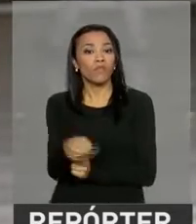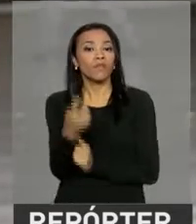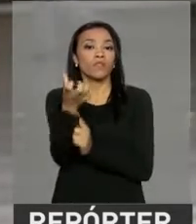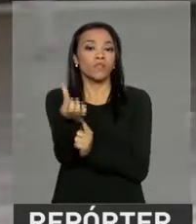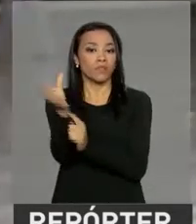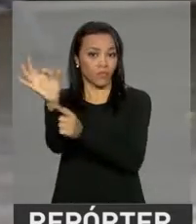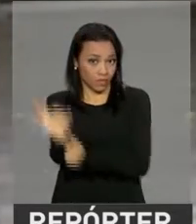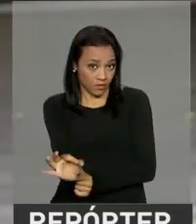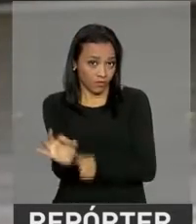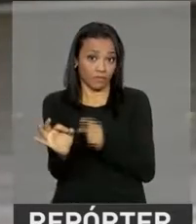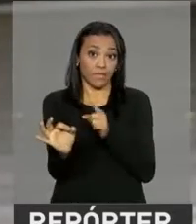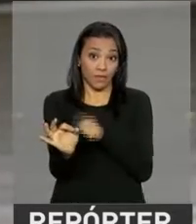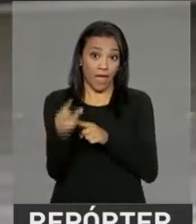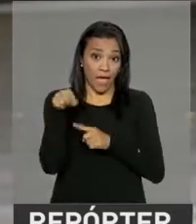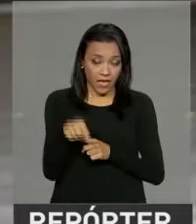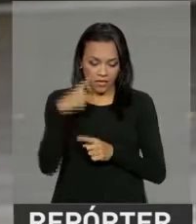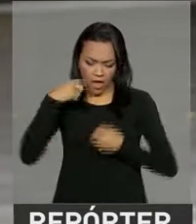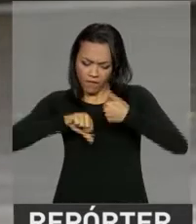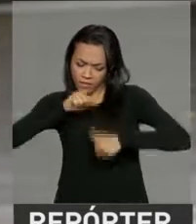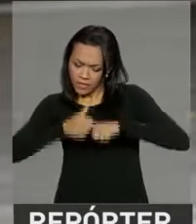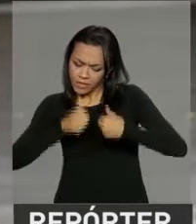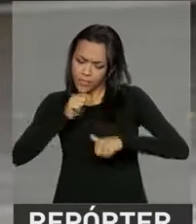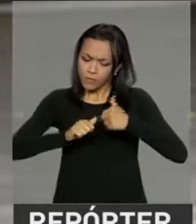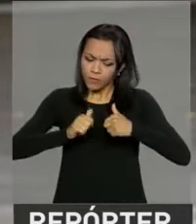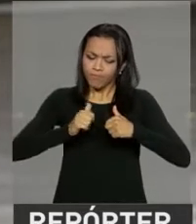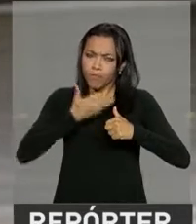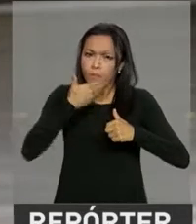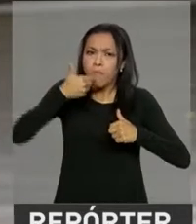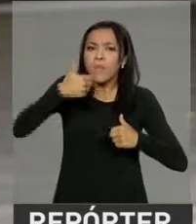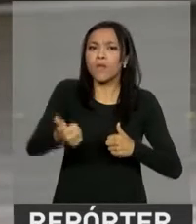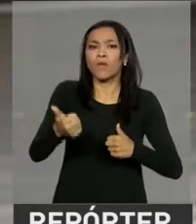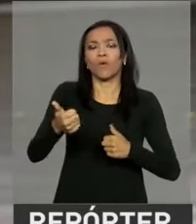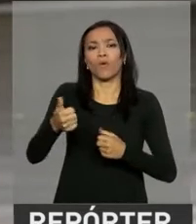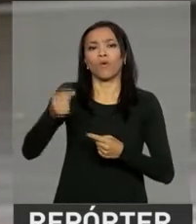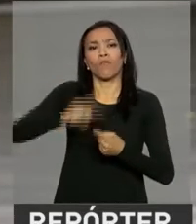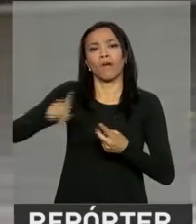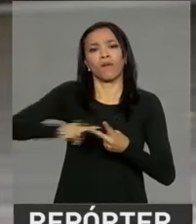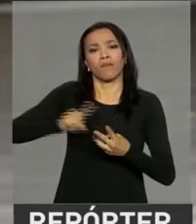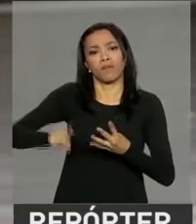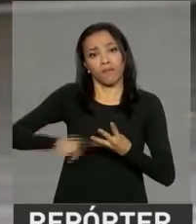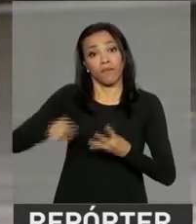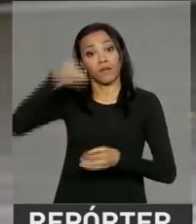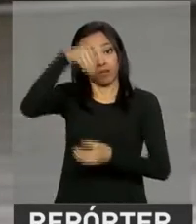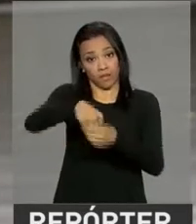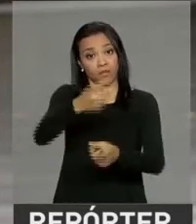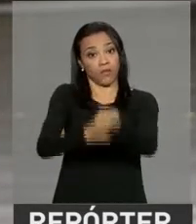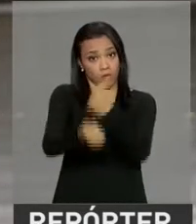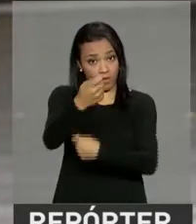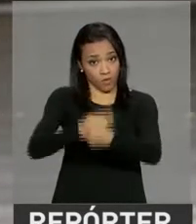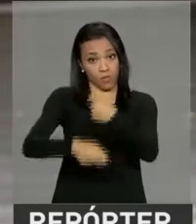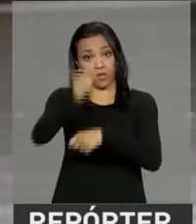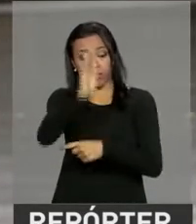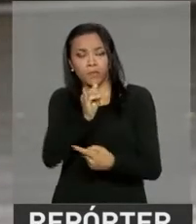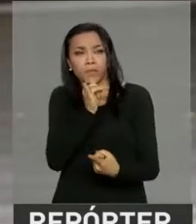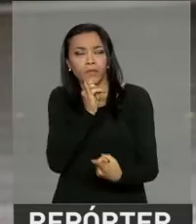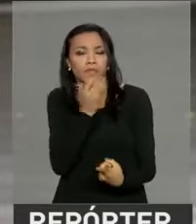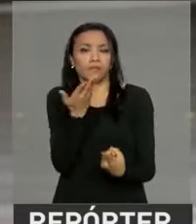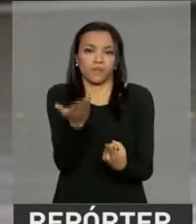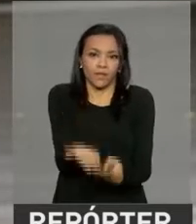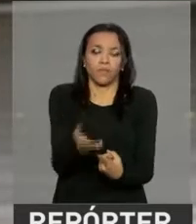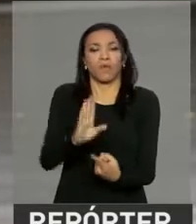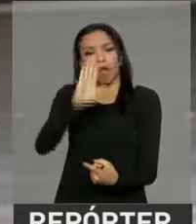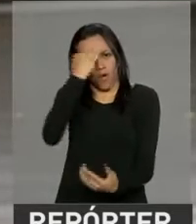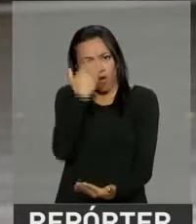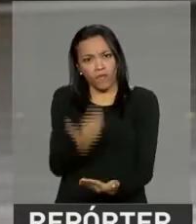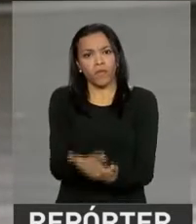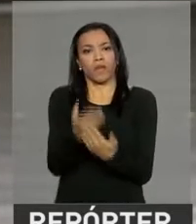cento essa revisão aconteceu depois da melhora em uma série de indicadores da economia brasileira como por exemplo de confiança